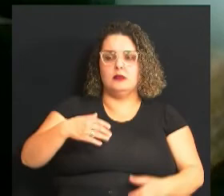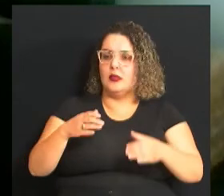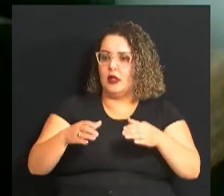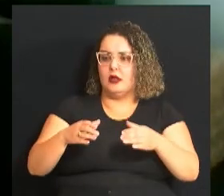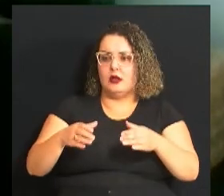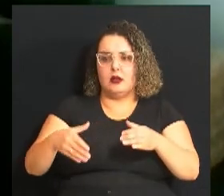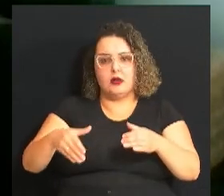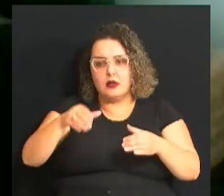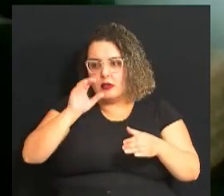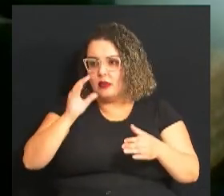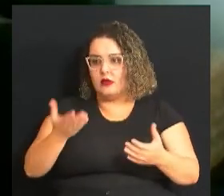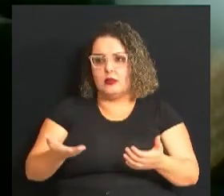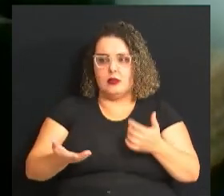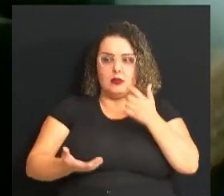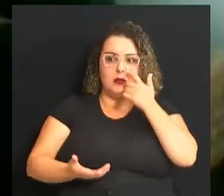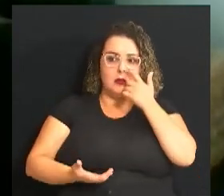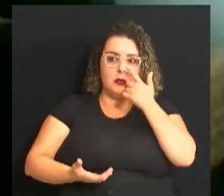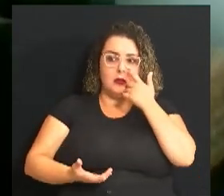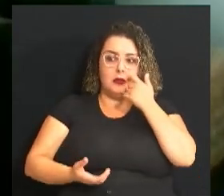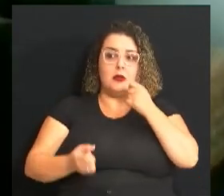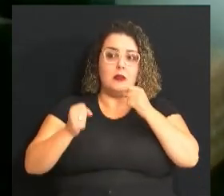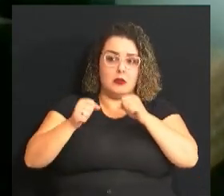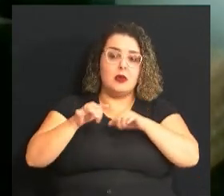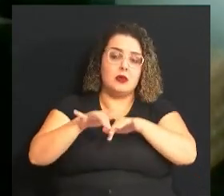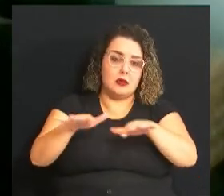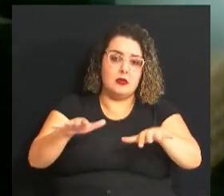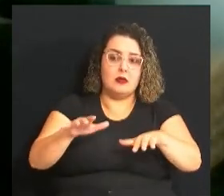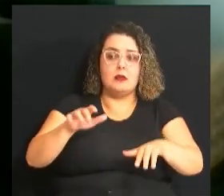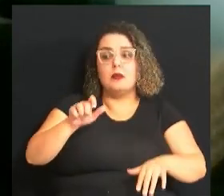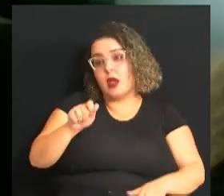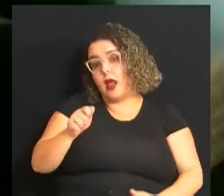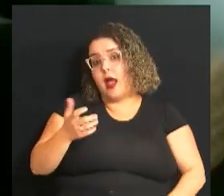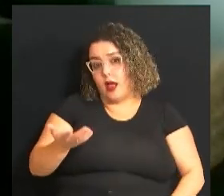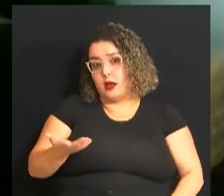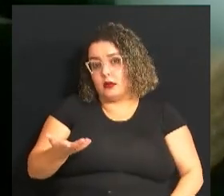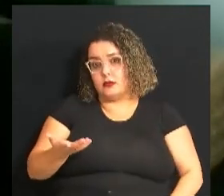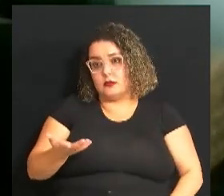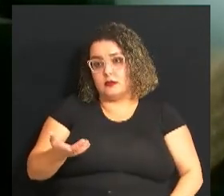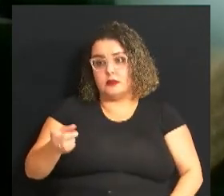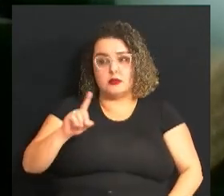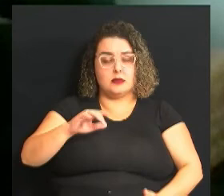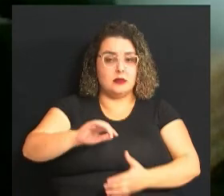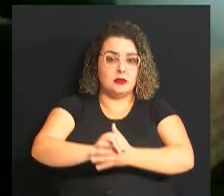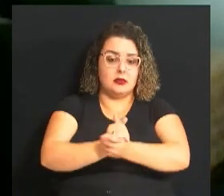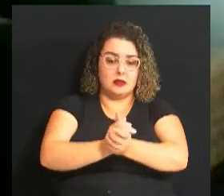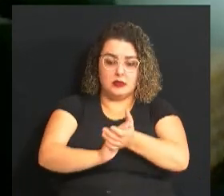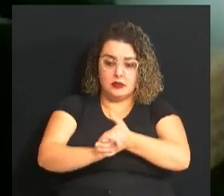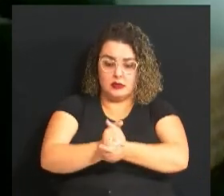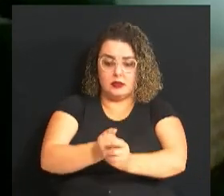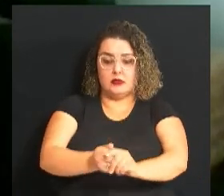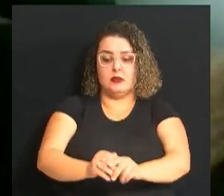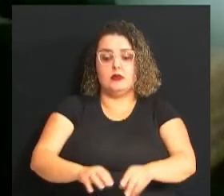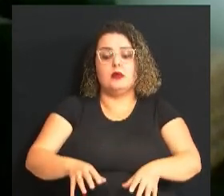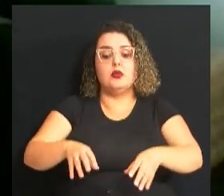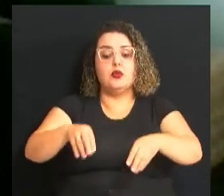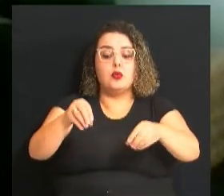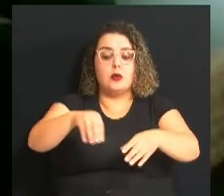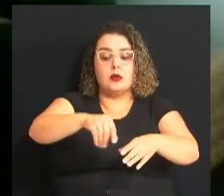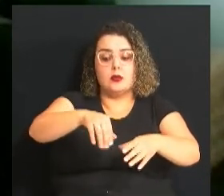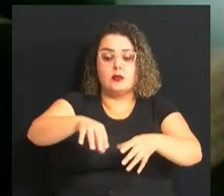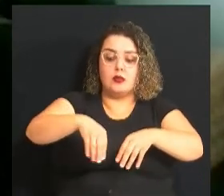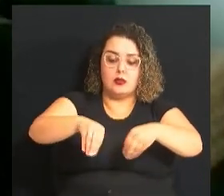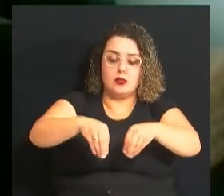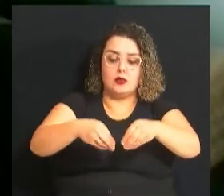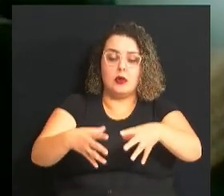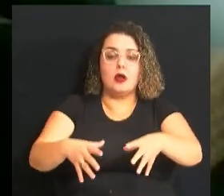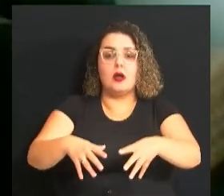mesmos copos, pode transmitir uma hepatite A. Se você não lavar adequadamente os alimentos, você pode adquirir uma hepatite